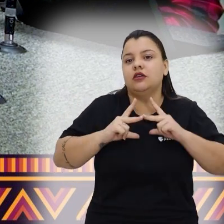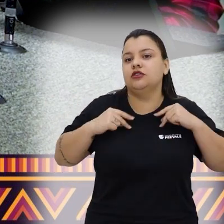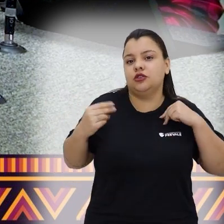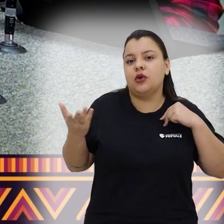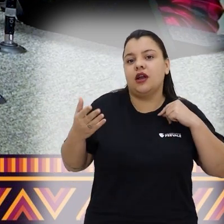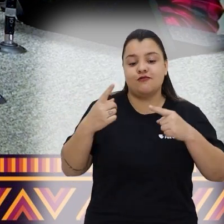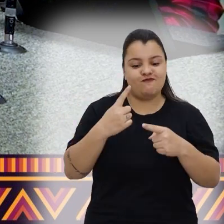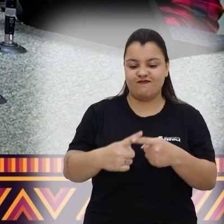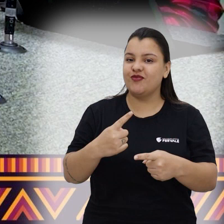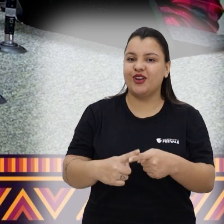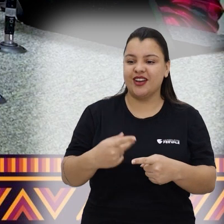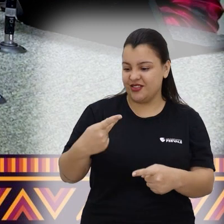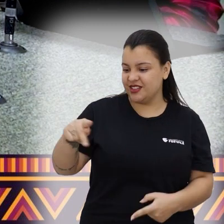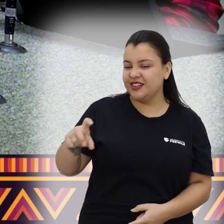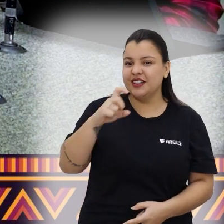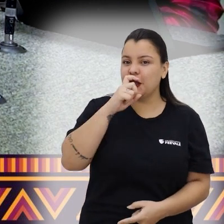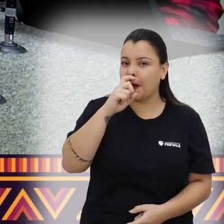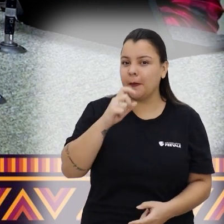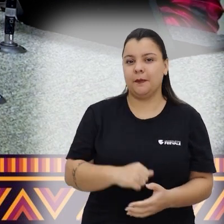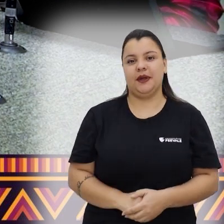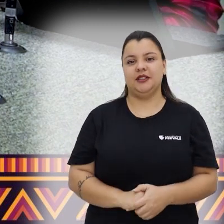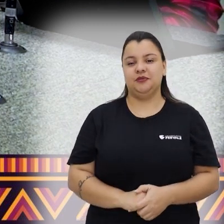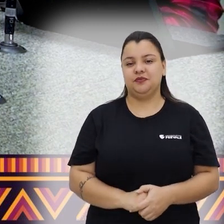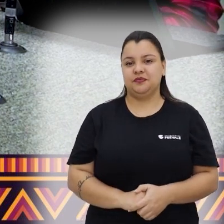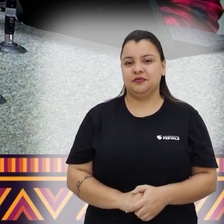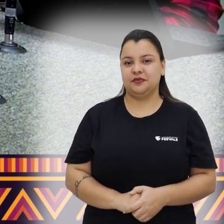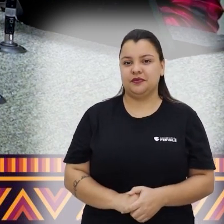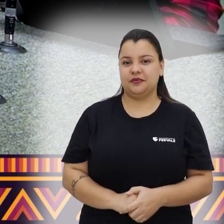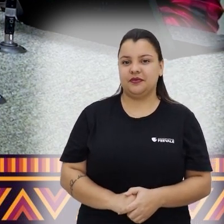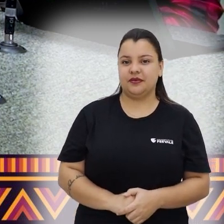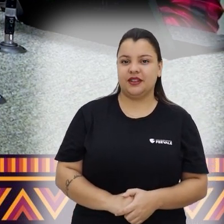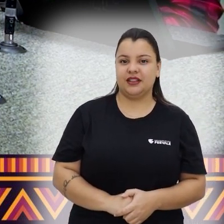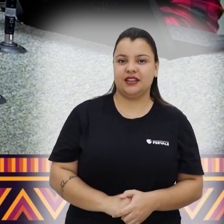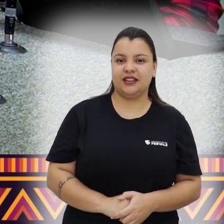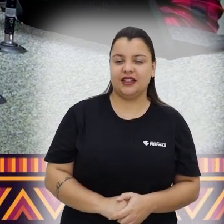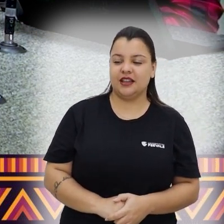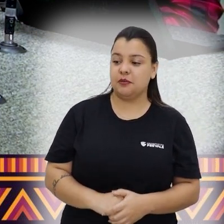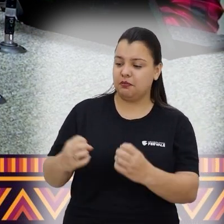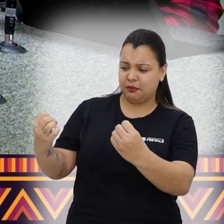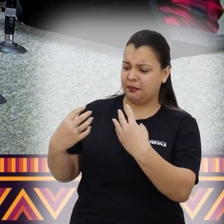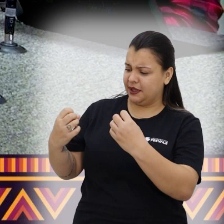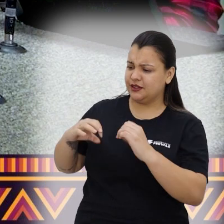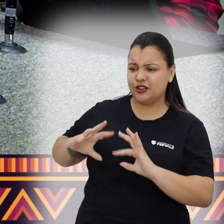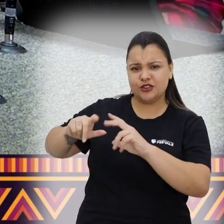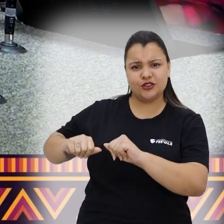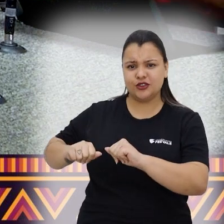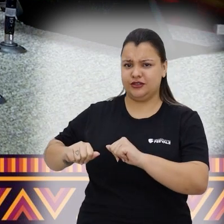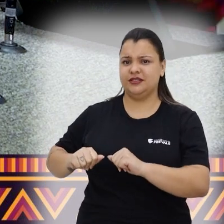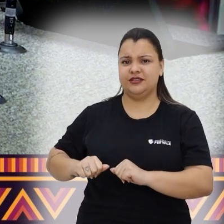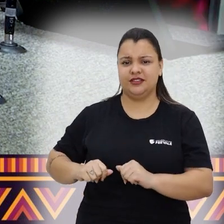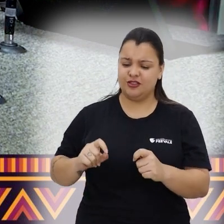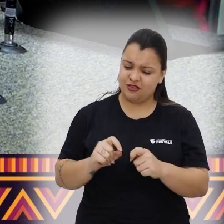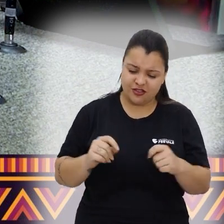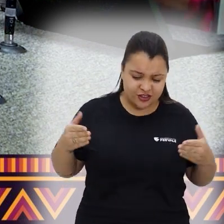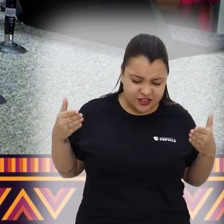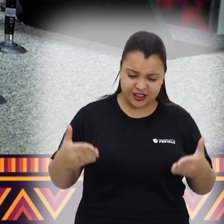pai que me ensinou tudo, que 90% do que teu pai me ensinou eu uso até hoje, mano. Teu pai é foda.